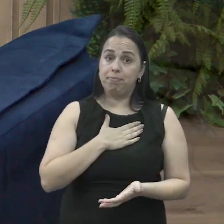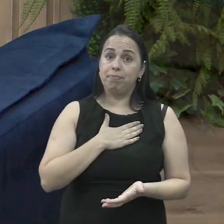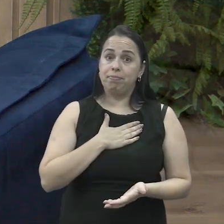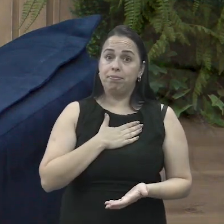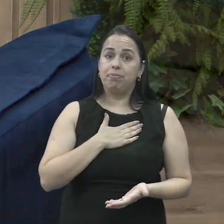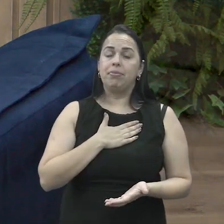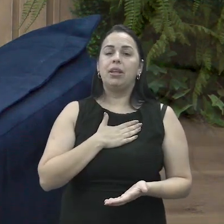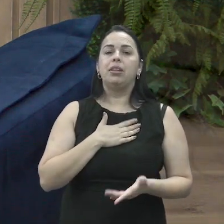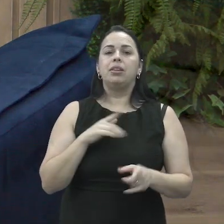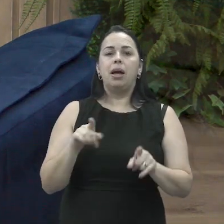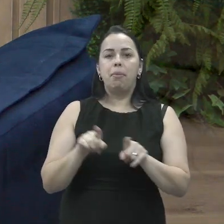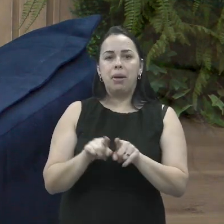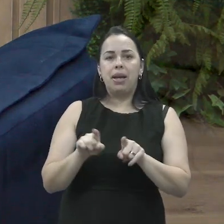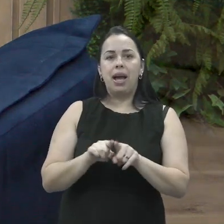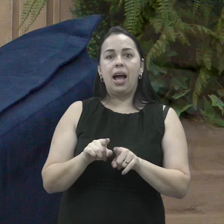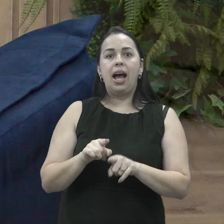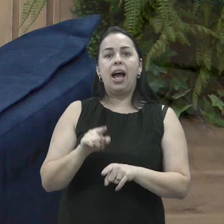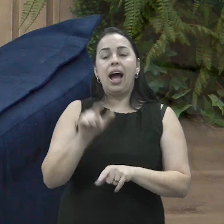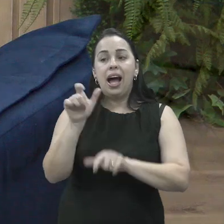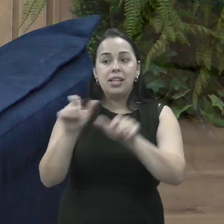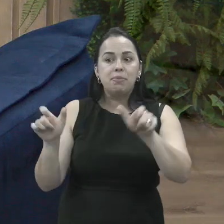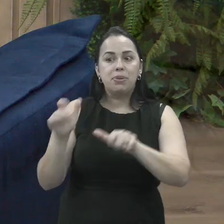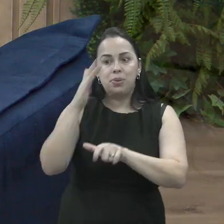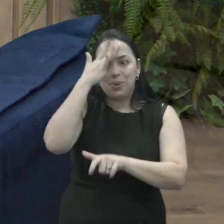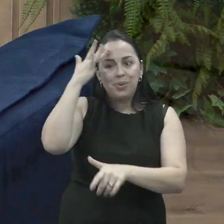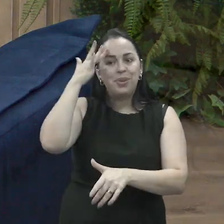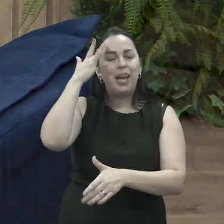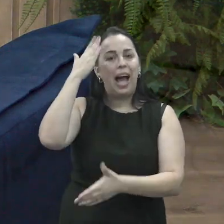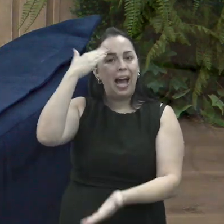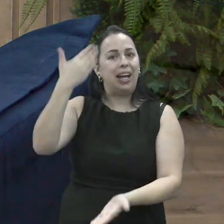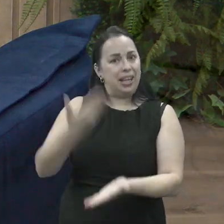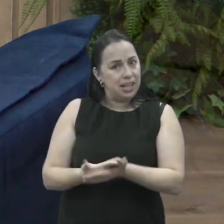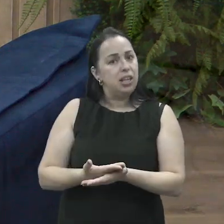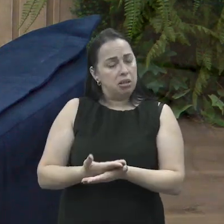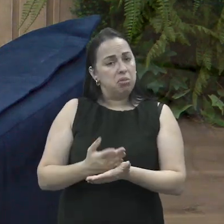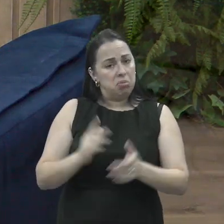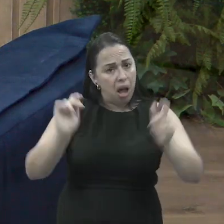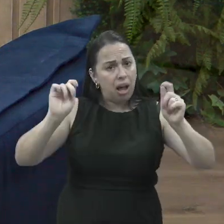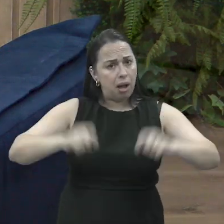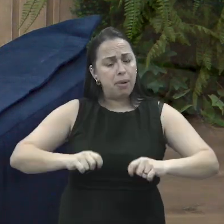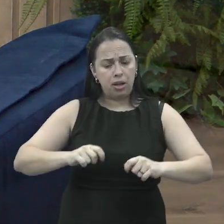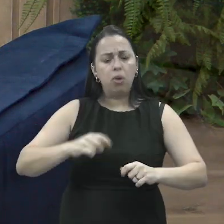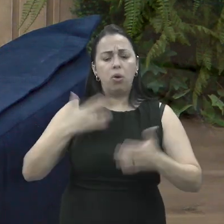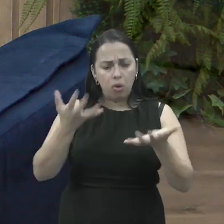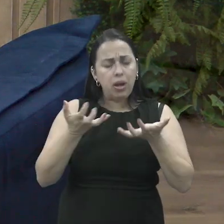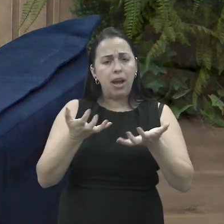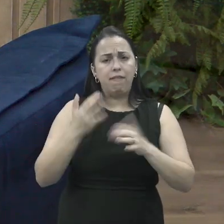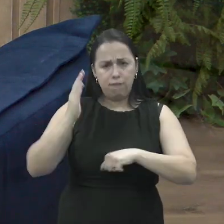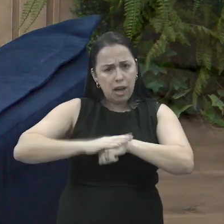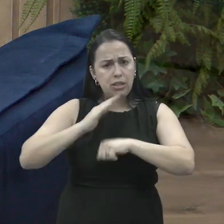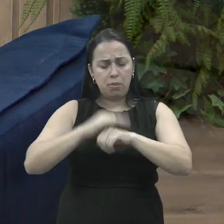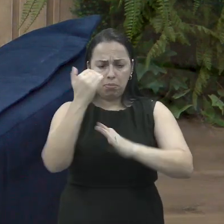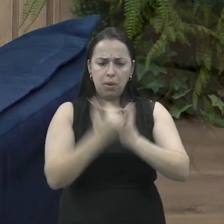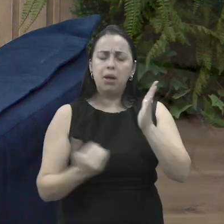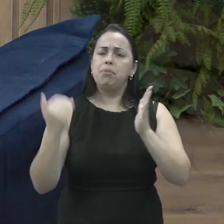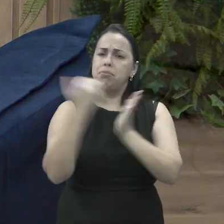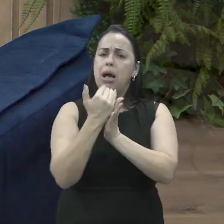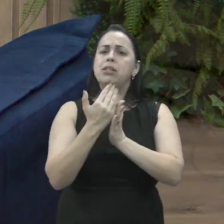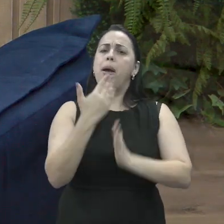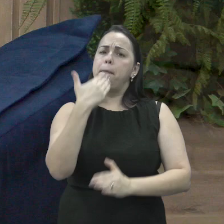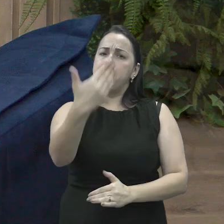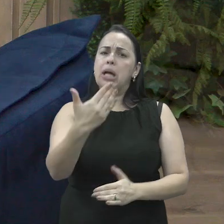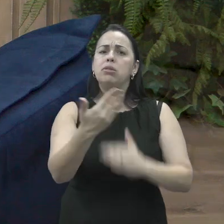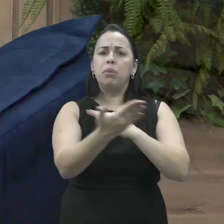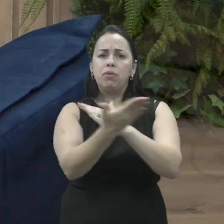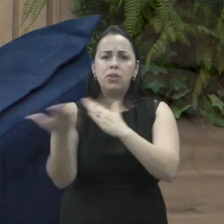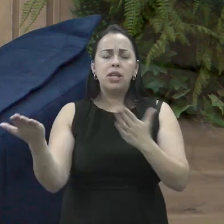acreditou, a todos aí que acreditam que a gente já vem fazendo, acredite que a gente possa fazer mais. E eu peço a tua ajuda,